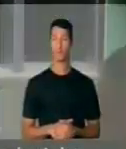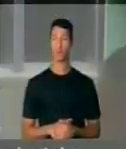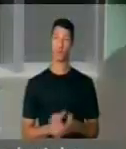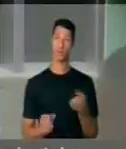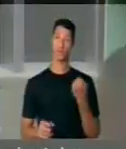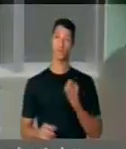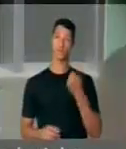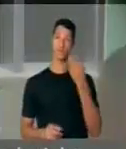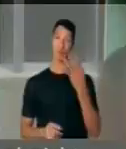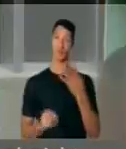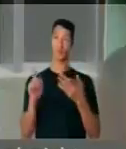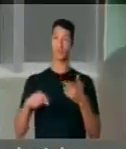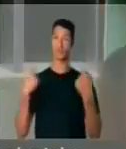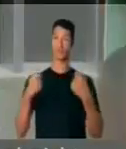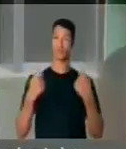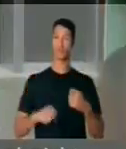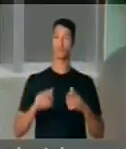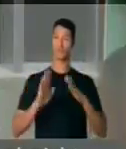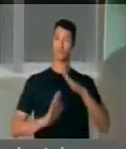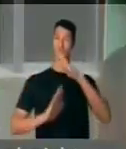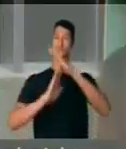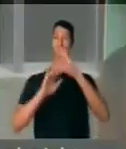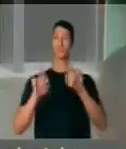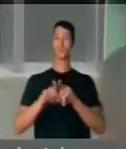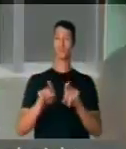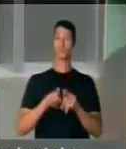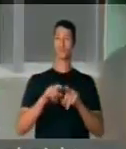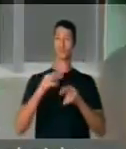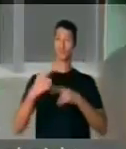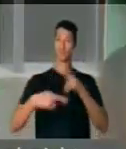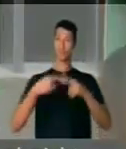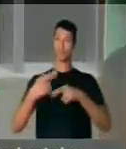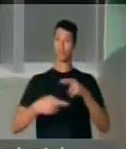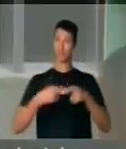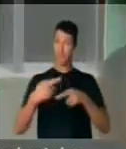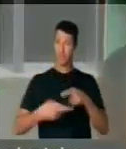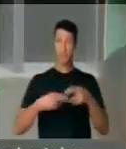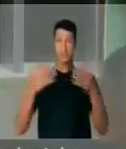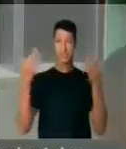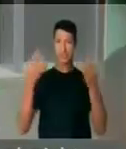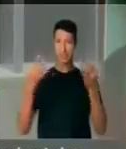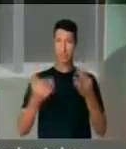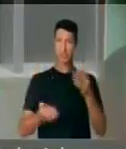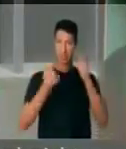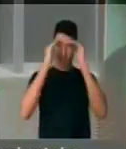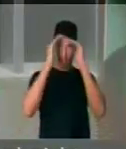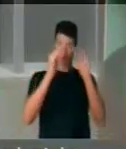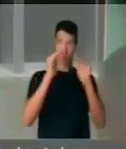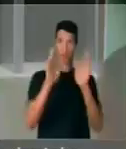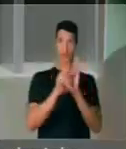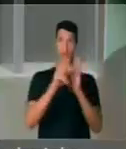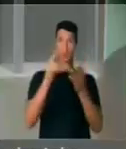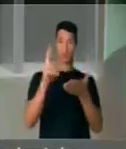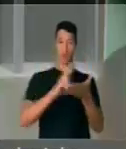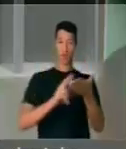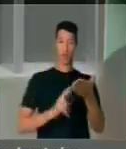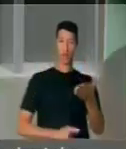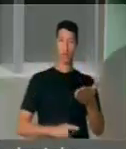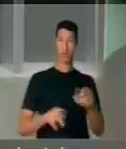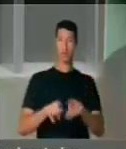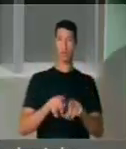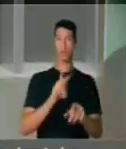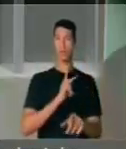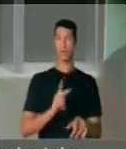Número 4. É preciso estabelecer um rodízio rigoroso na distribuição das relatorias